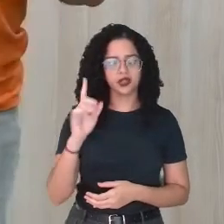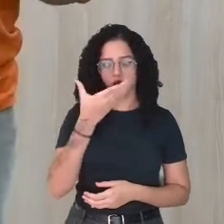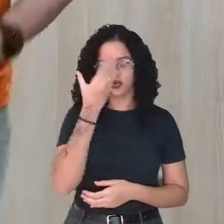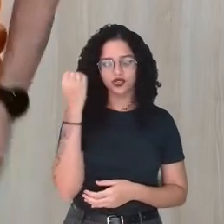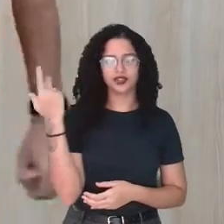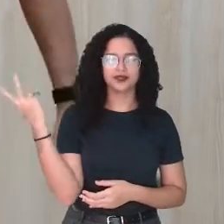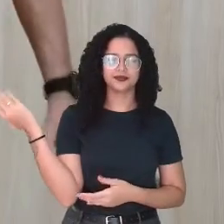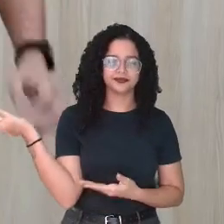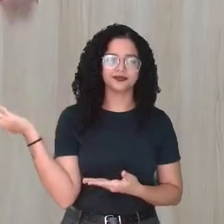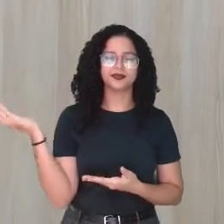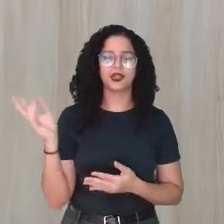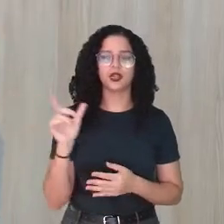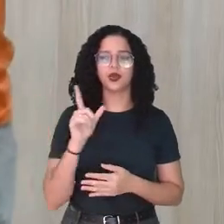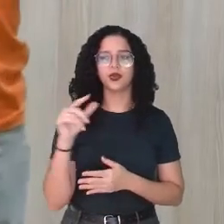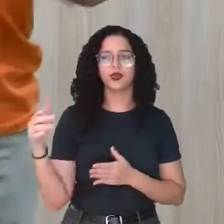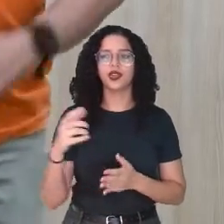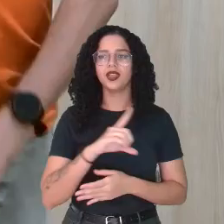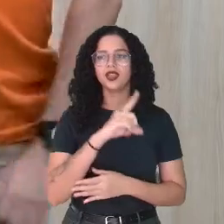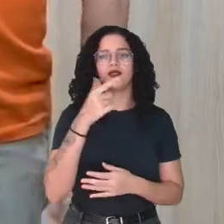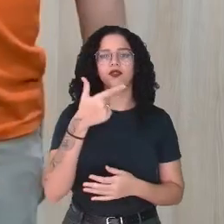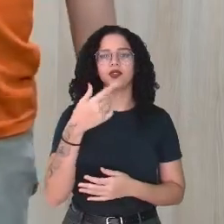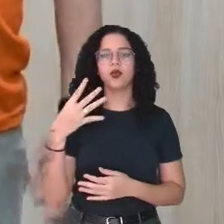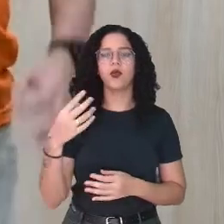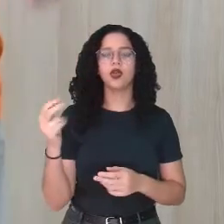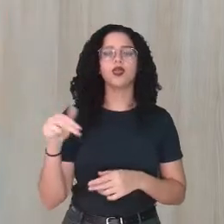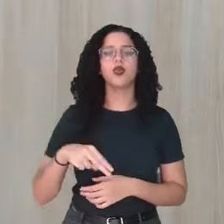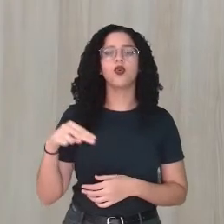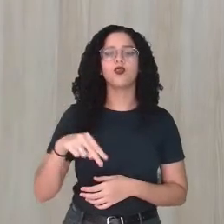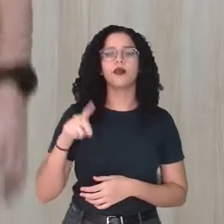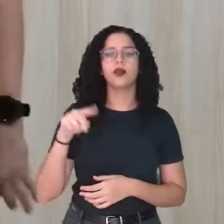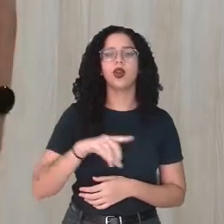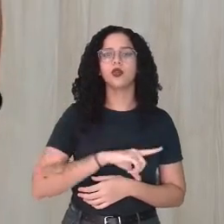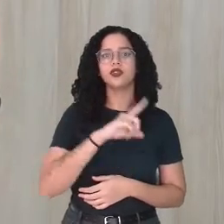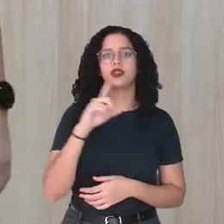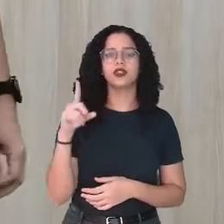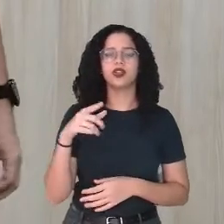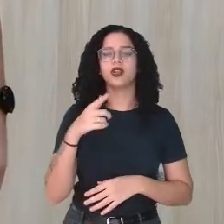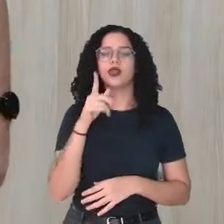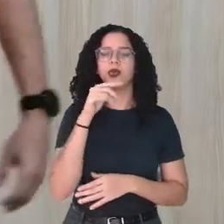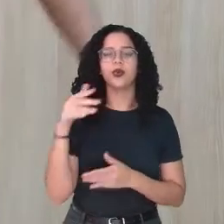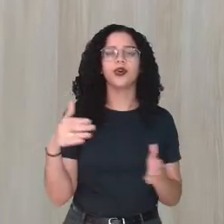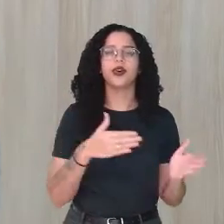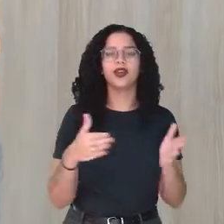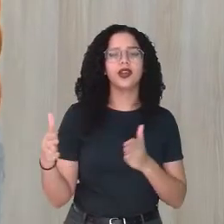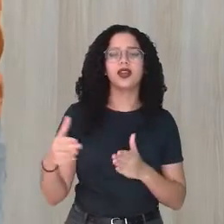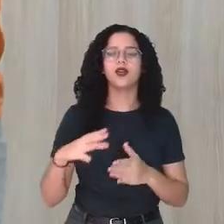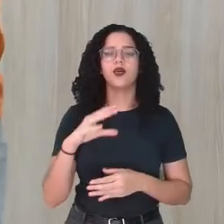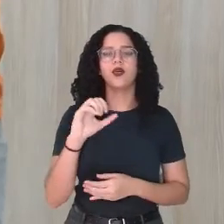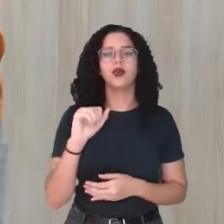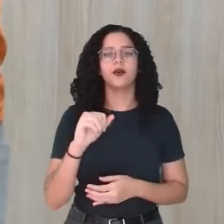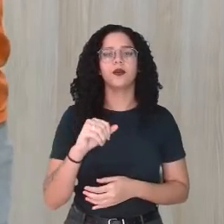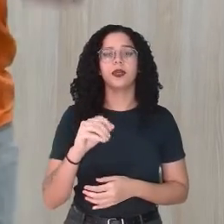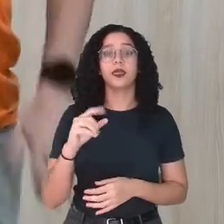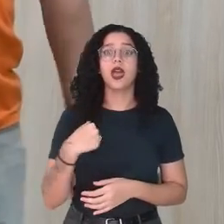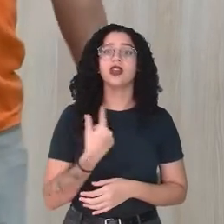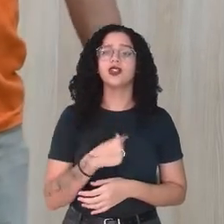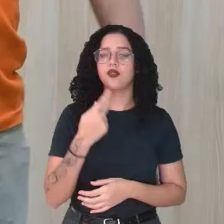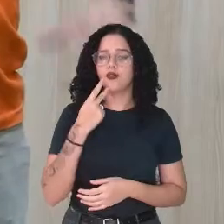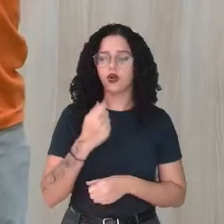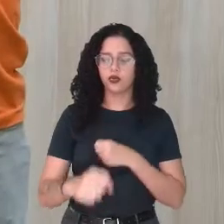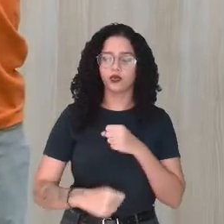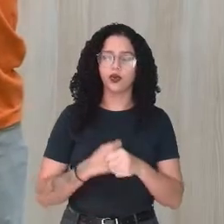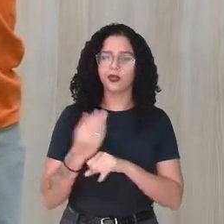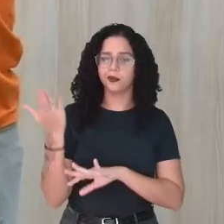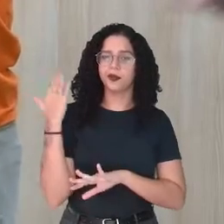Rio Capibaribe. Dia 24 de novembro é o dia do Rio Capibaribe, professor. A gente falou no ano anterior, a gente